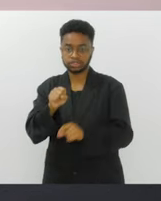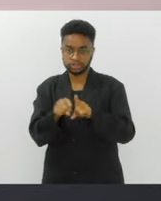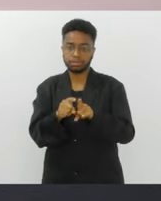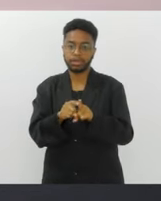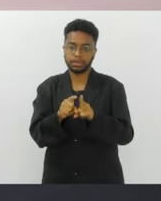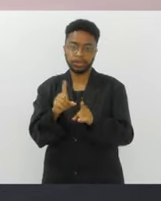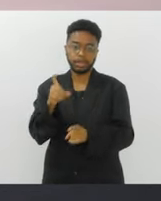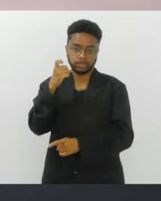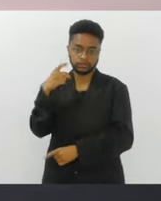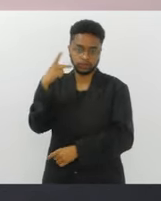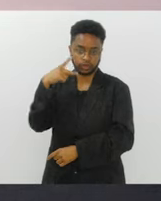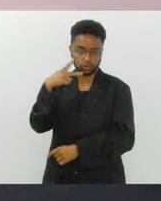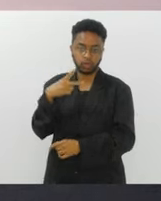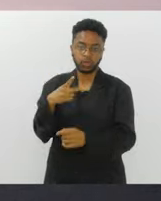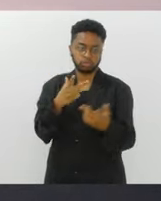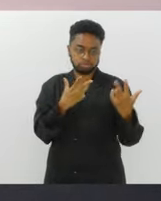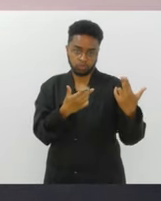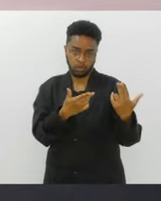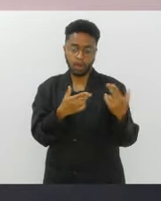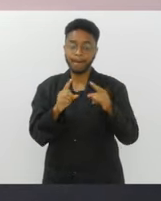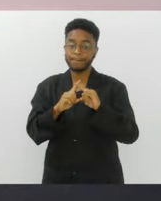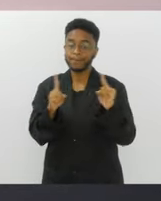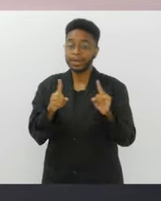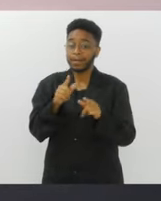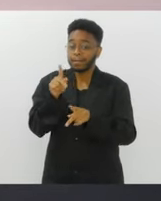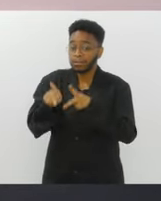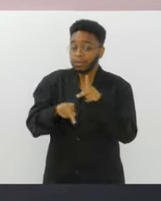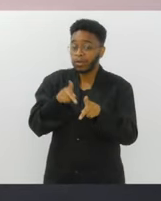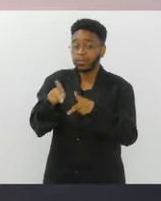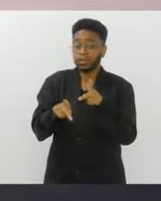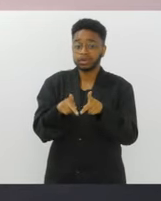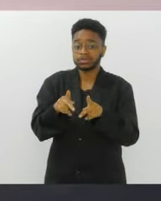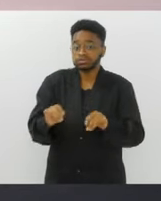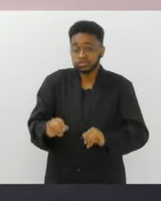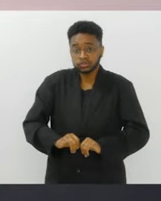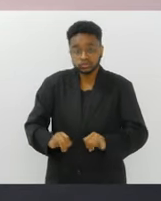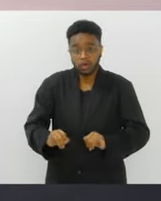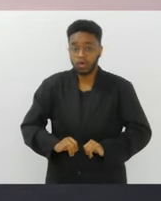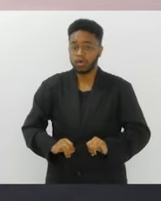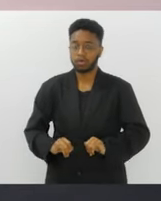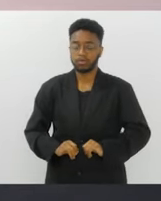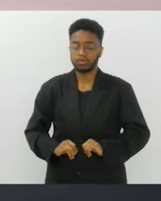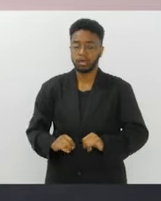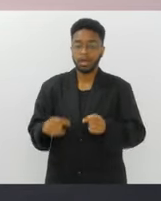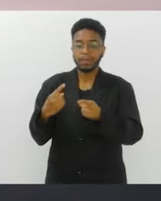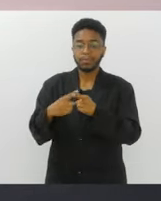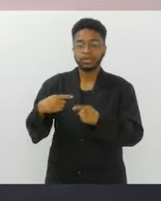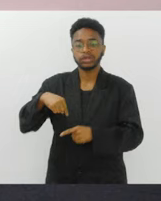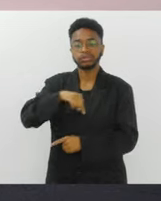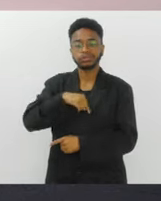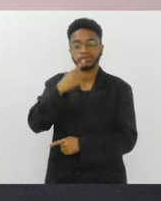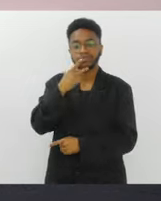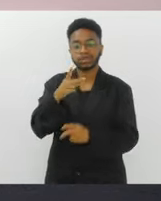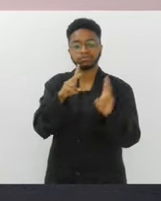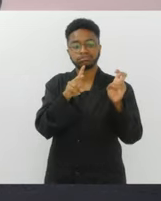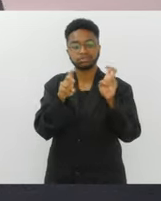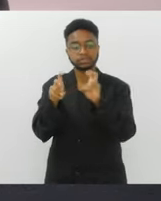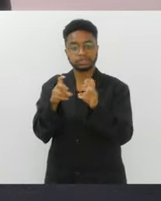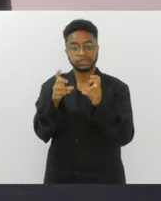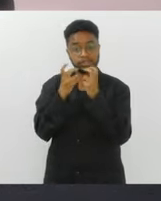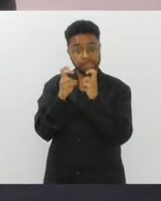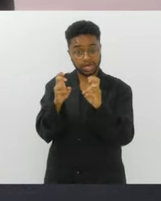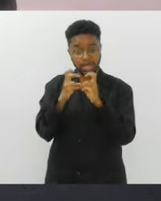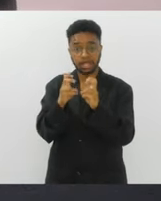comigo. Mas, infelizmente, a população está padecendo quando se fala dos trens. Nós